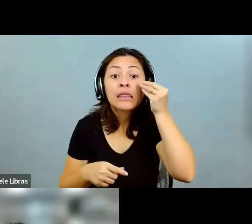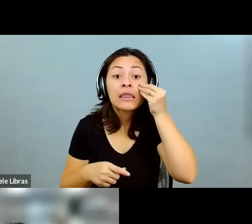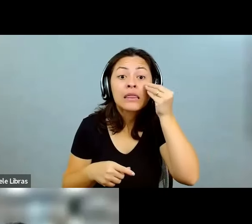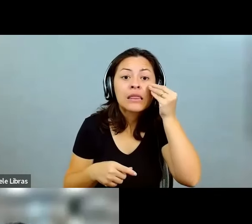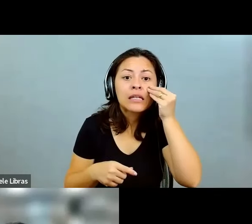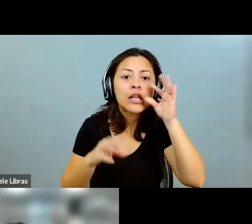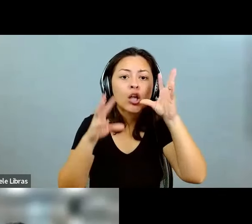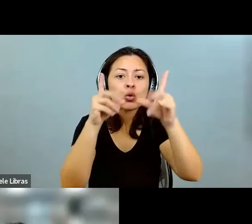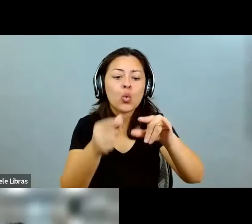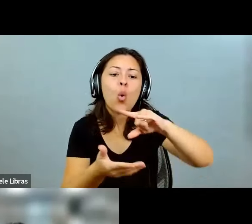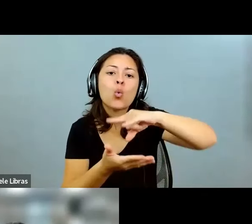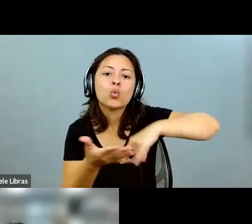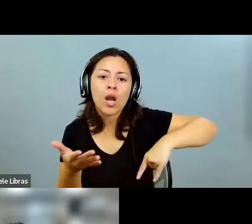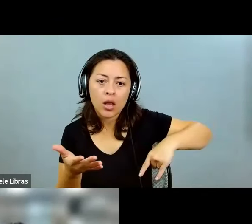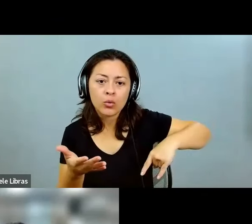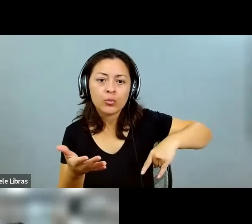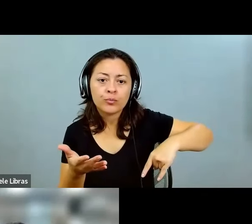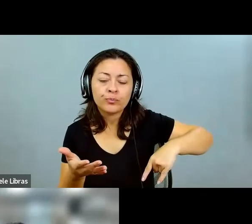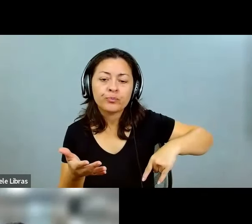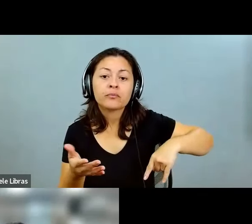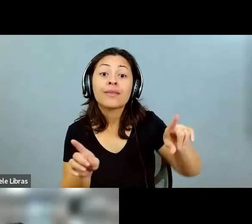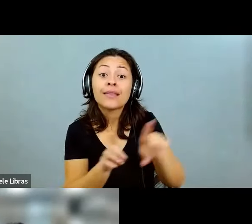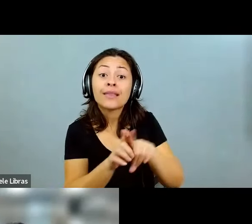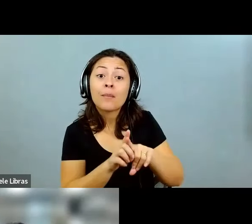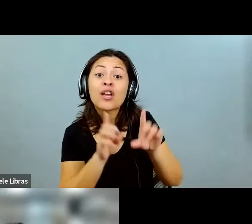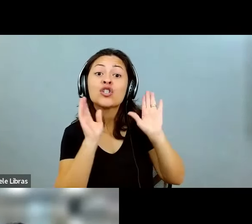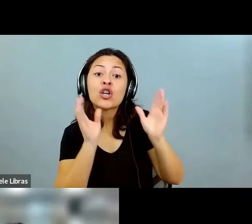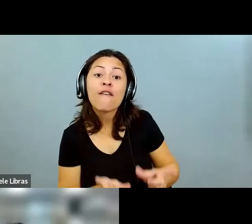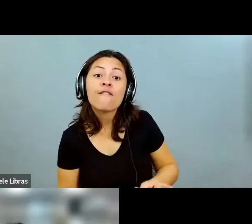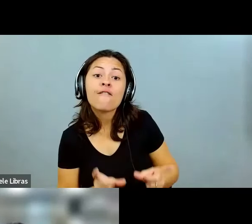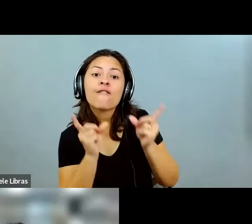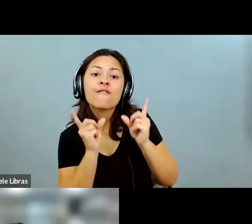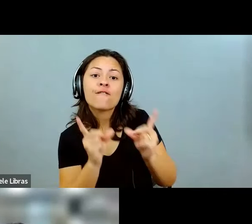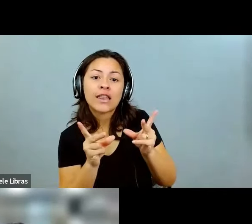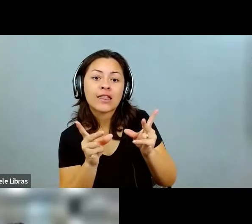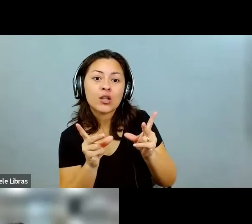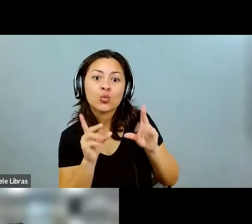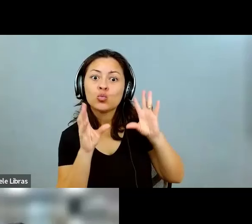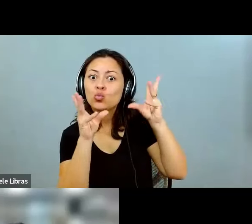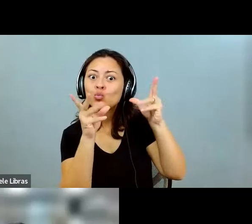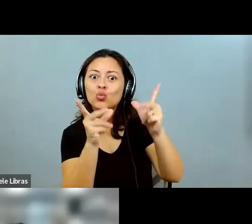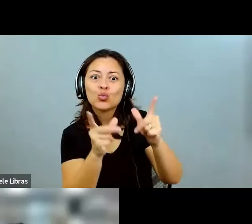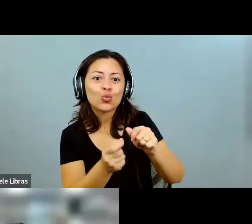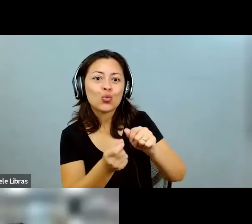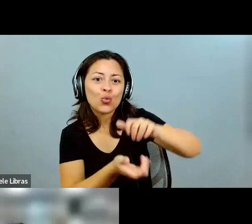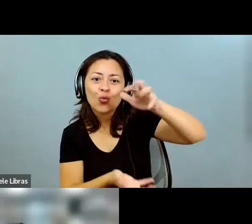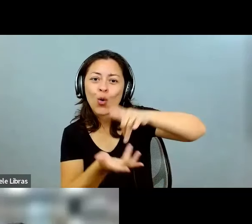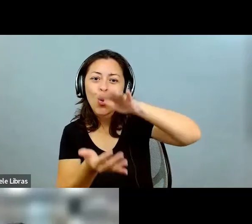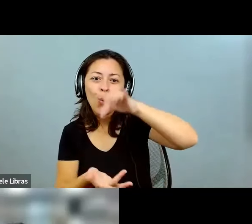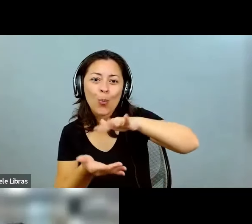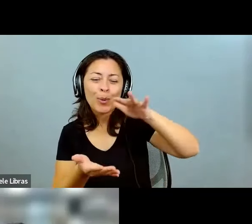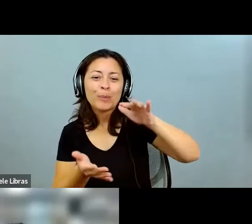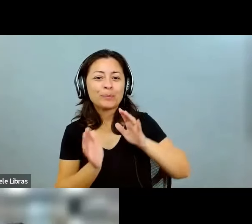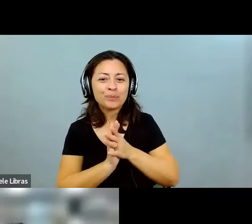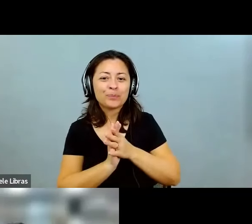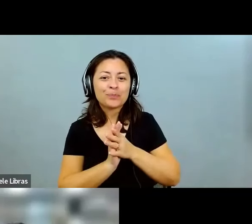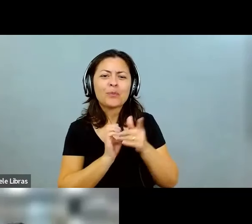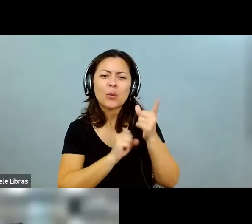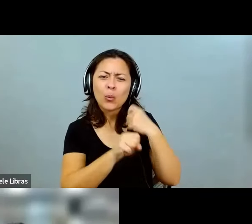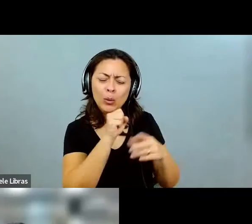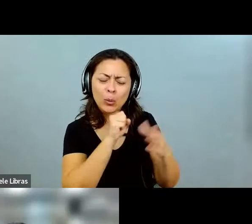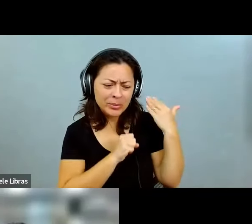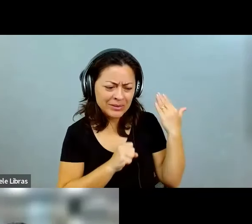contratos nós já vendemos todo o volume que a gente vai entregar neste ano e e a gente entregou ano passado se não me Se não me